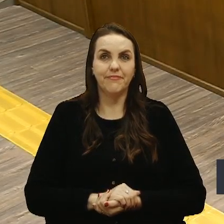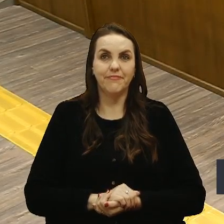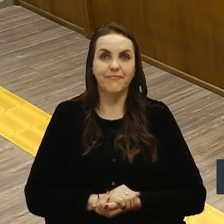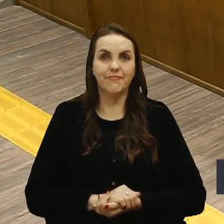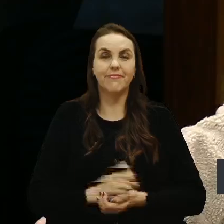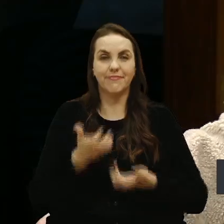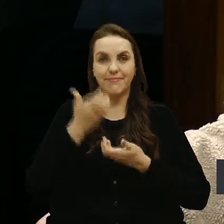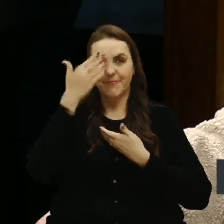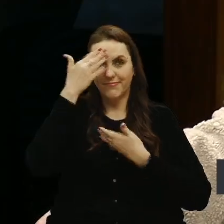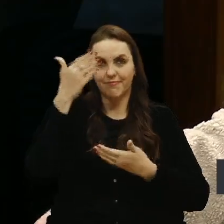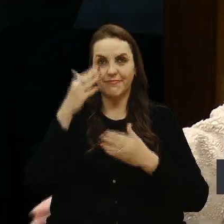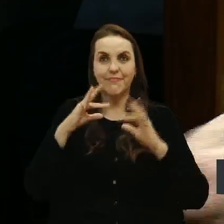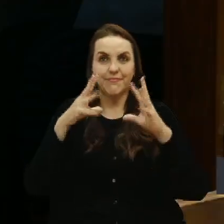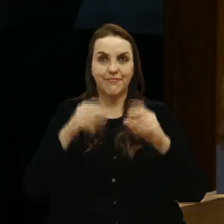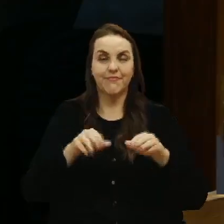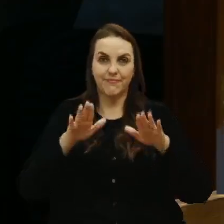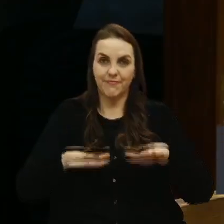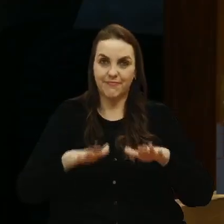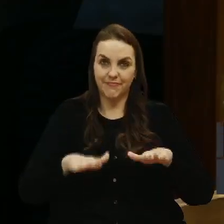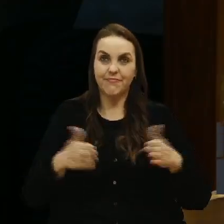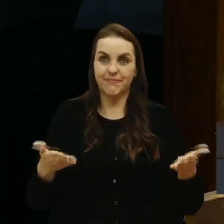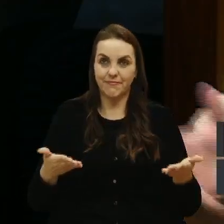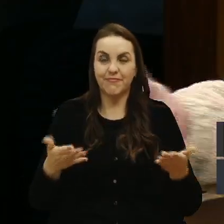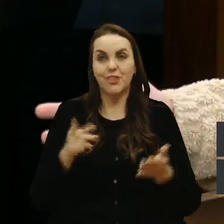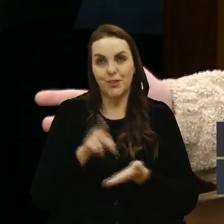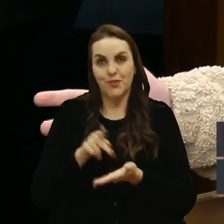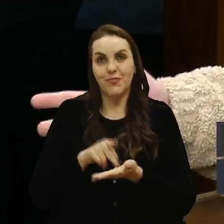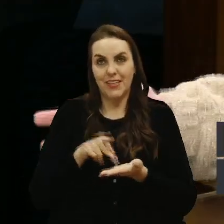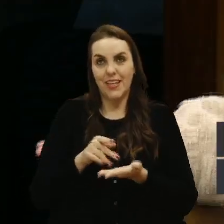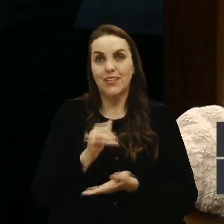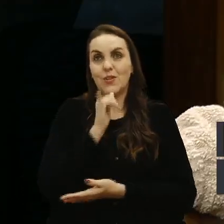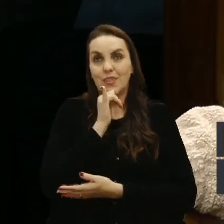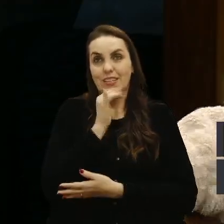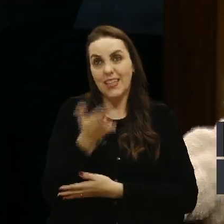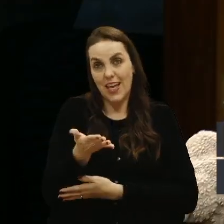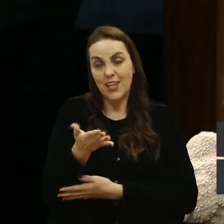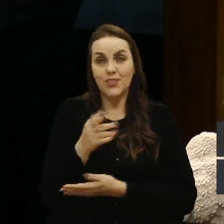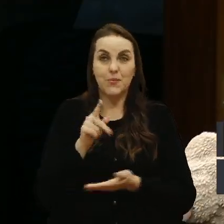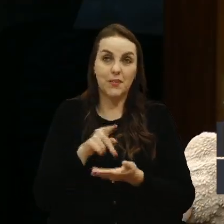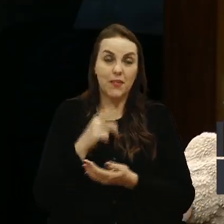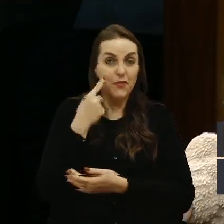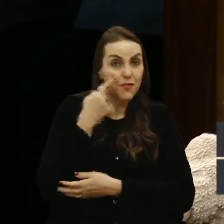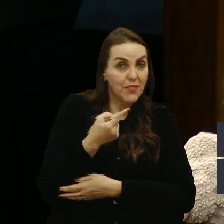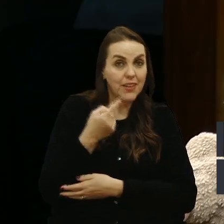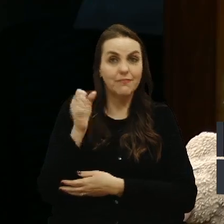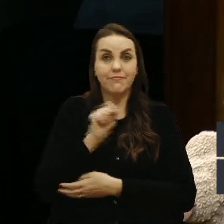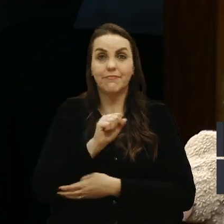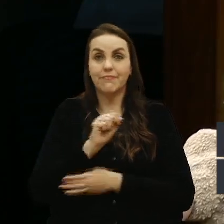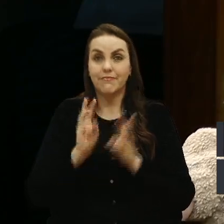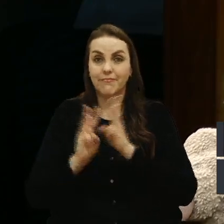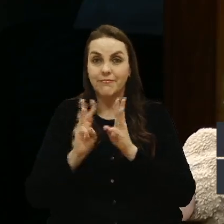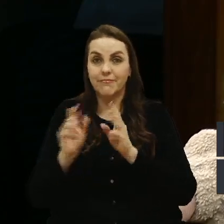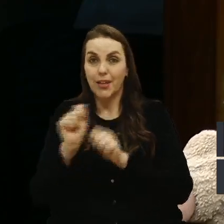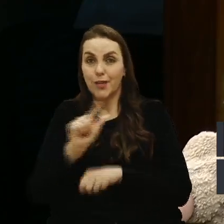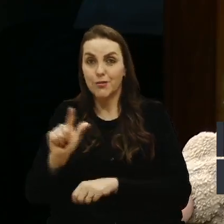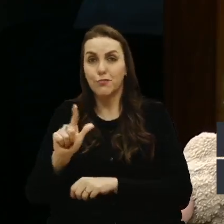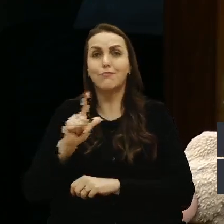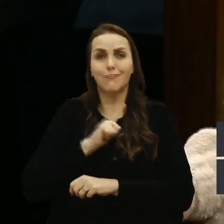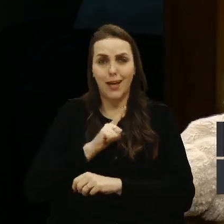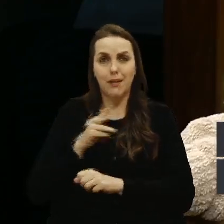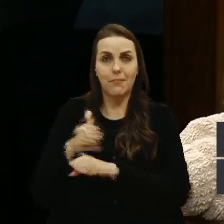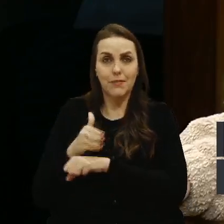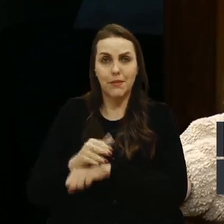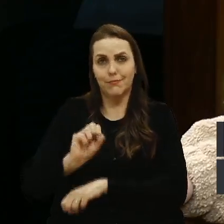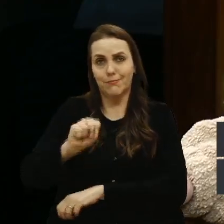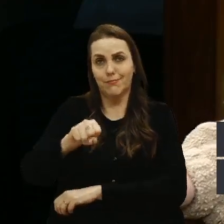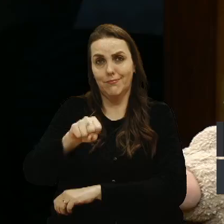Queria agradecer a todos que permaneceram aqui. Evidentemente, isso era um teste para verificar se o Azulzinho tinha ou não adesão, e tem muita adesão. Essa é